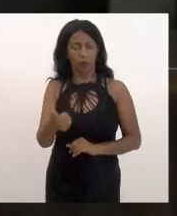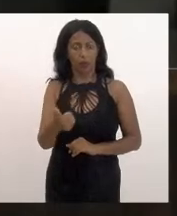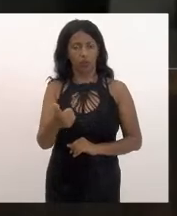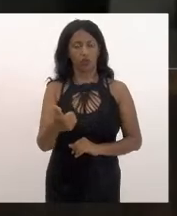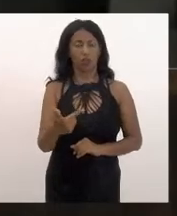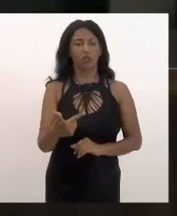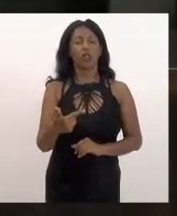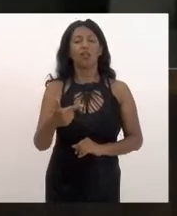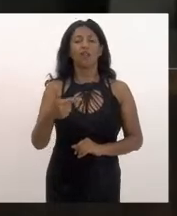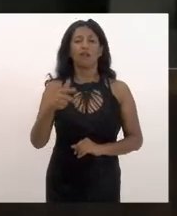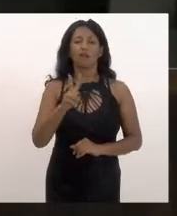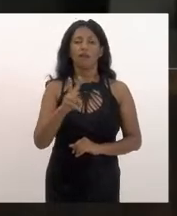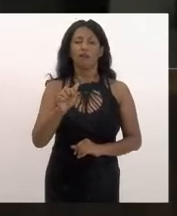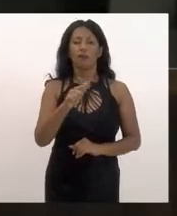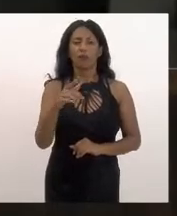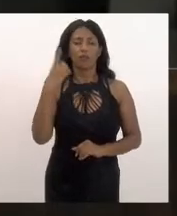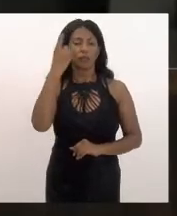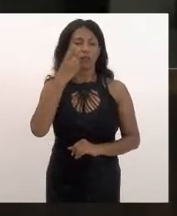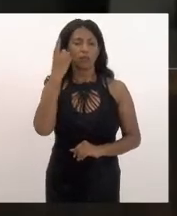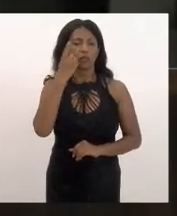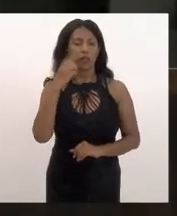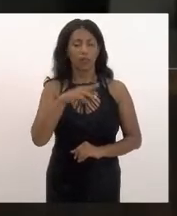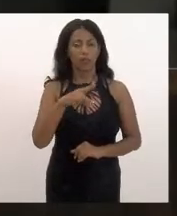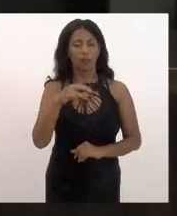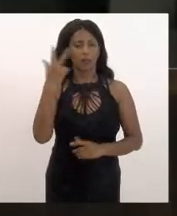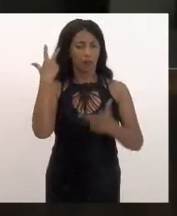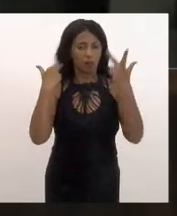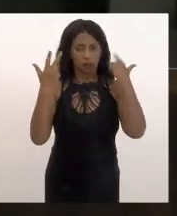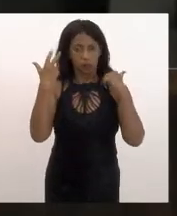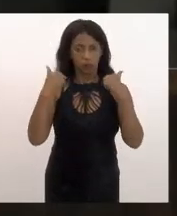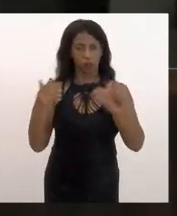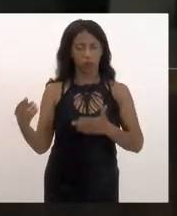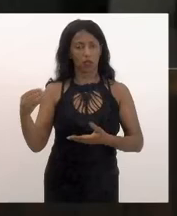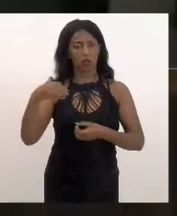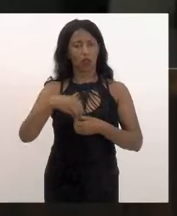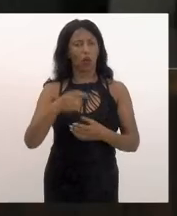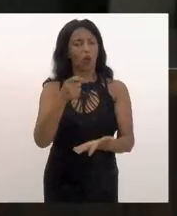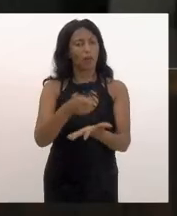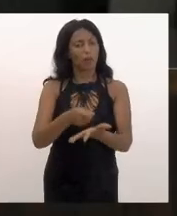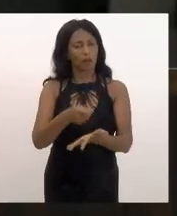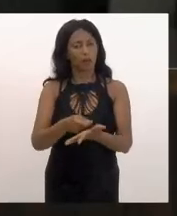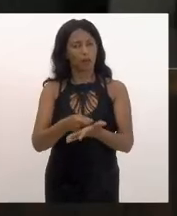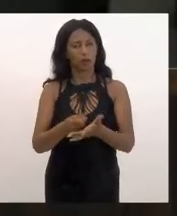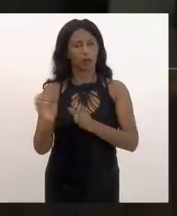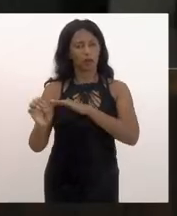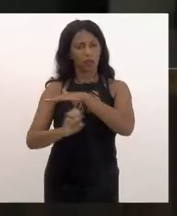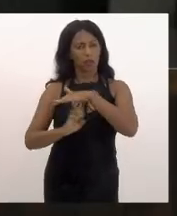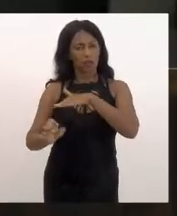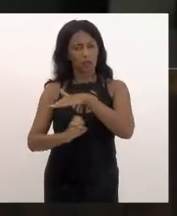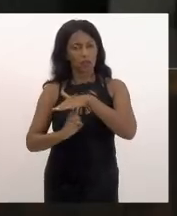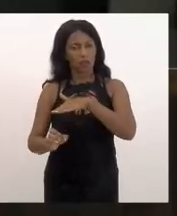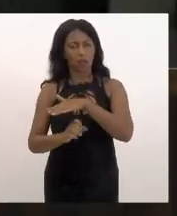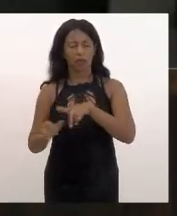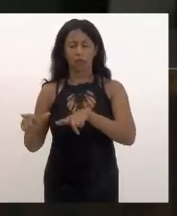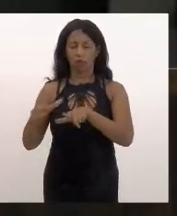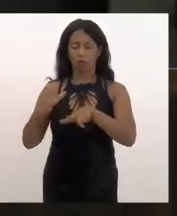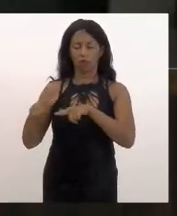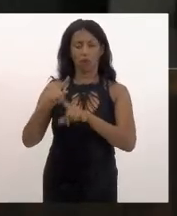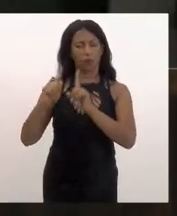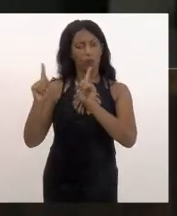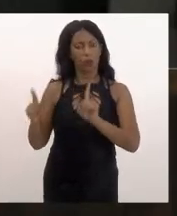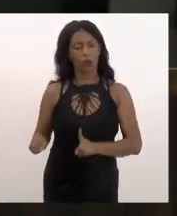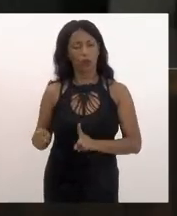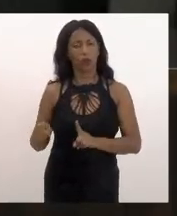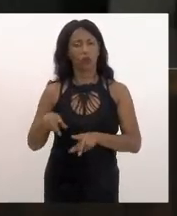da Saúde e Marcelo Cabeleireiro, que dispõe sobre a obrigatoriedade das empresas concessionárias de serviços públicos